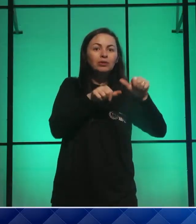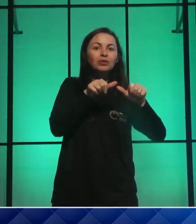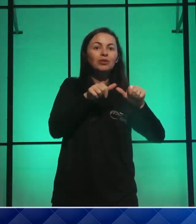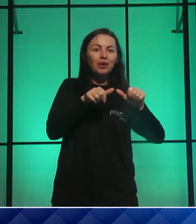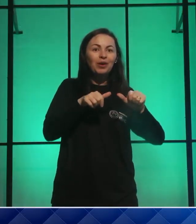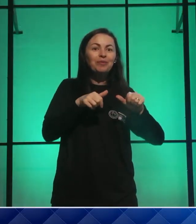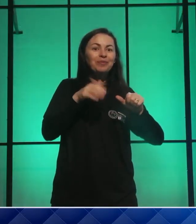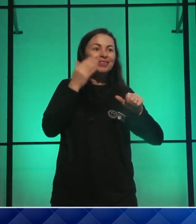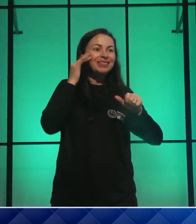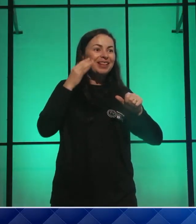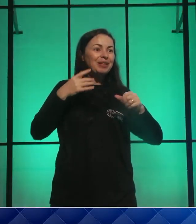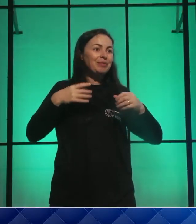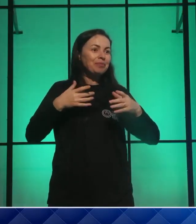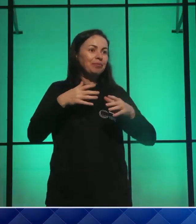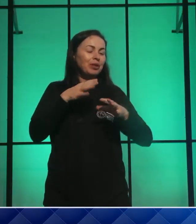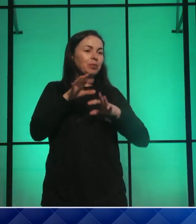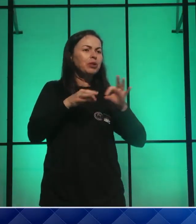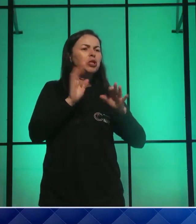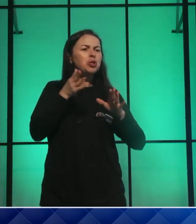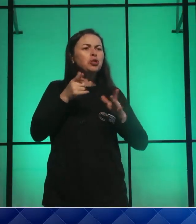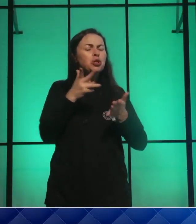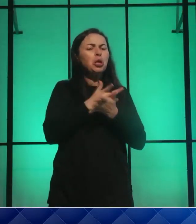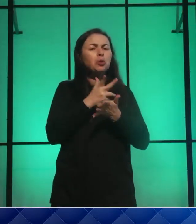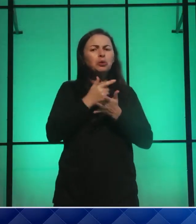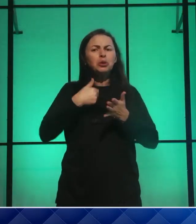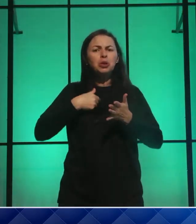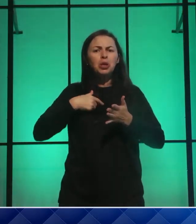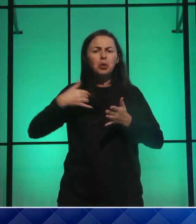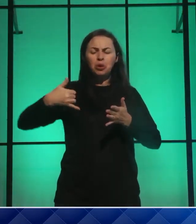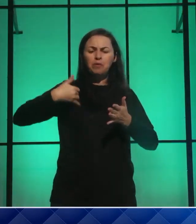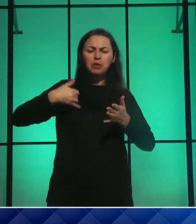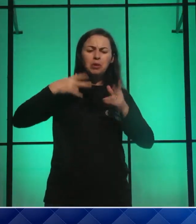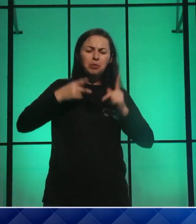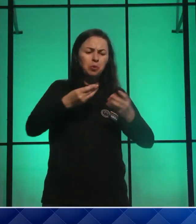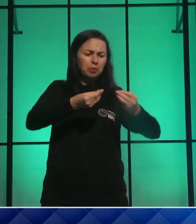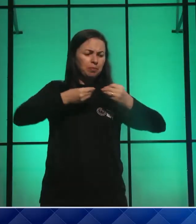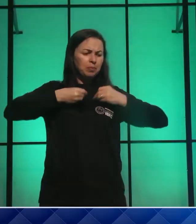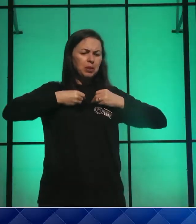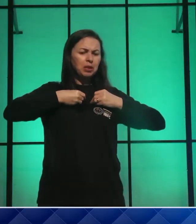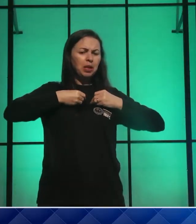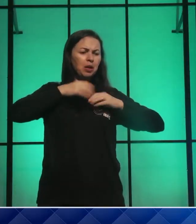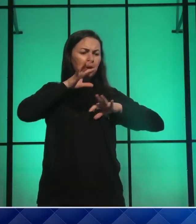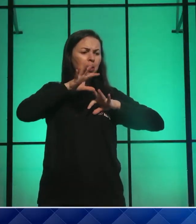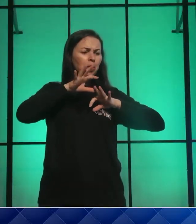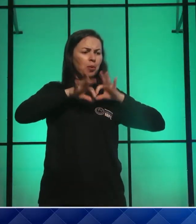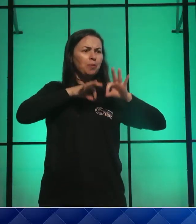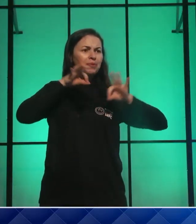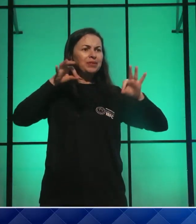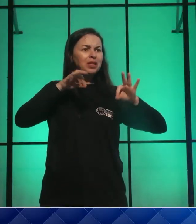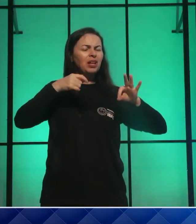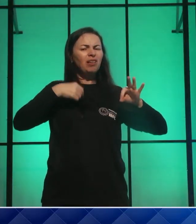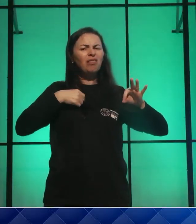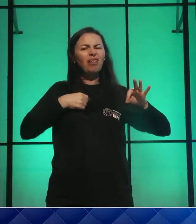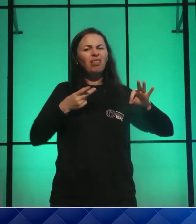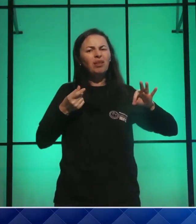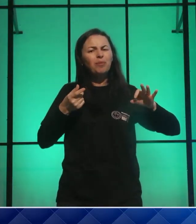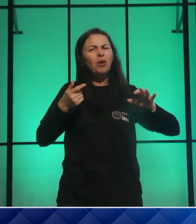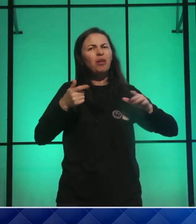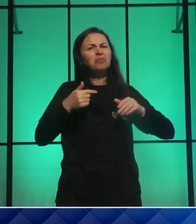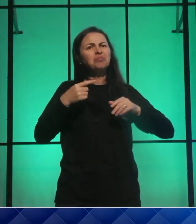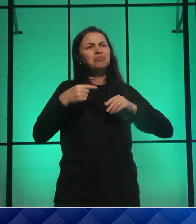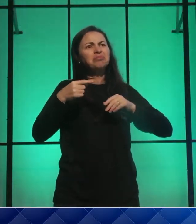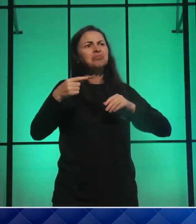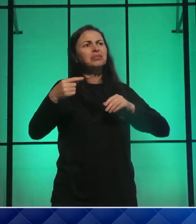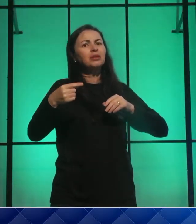já tive isso nos meus aniversários algumas vezes, muitas pessoas me dão um vale presente e a gente vai enrolando, e daí